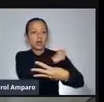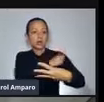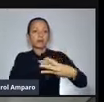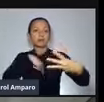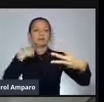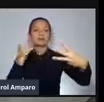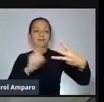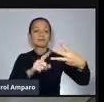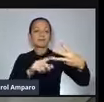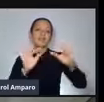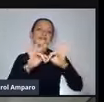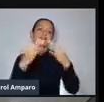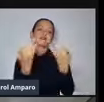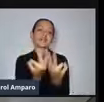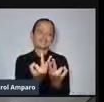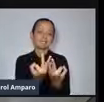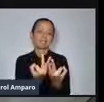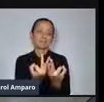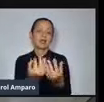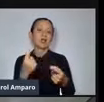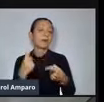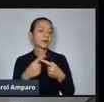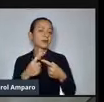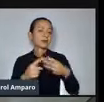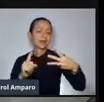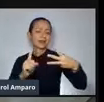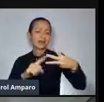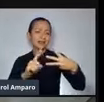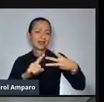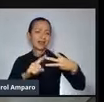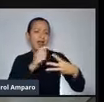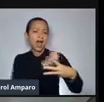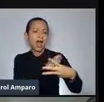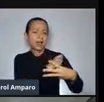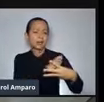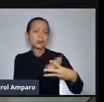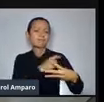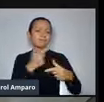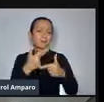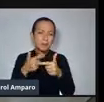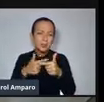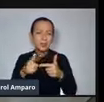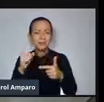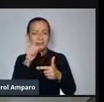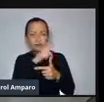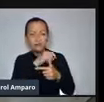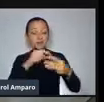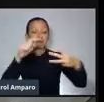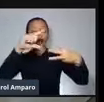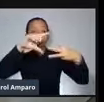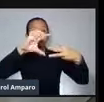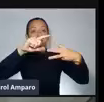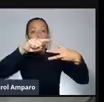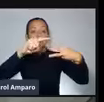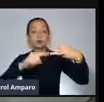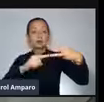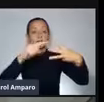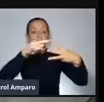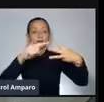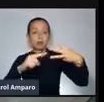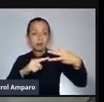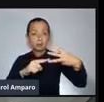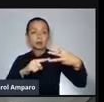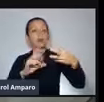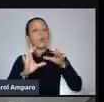educando é difícil... O educador e a família conversando, né? Os três podem